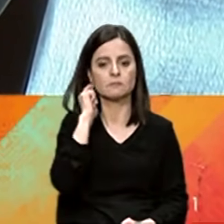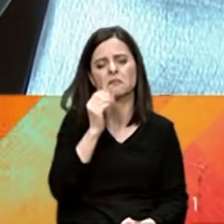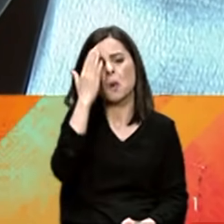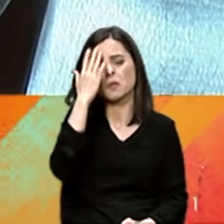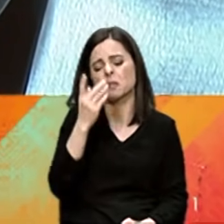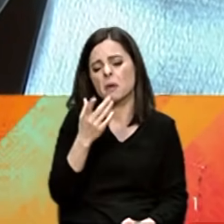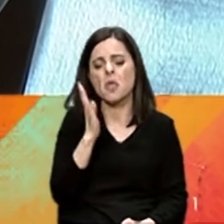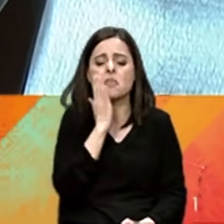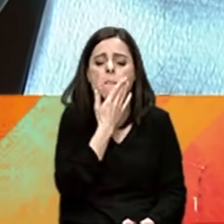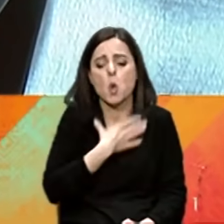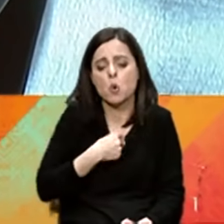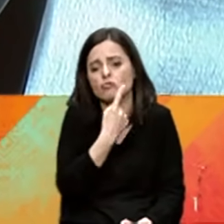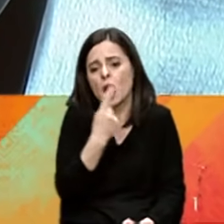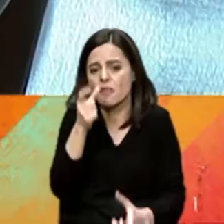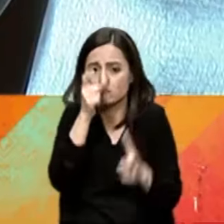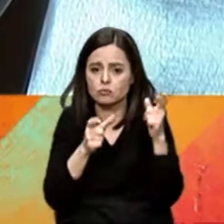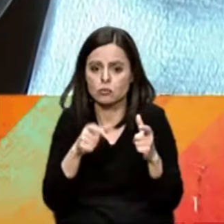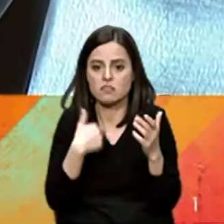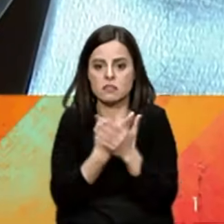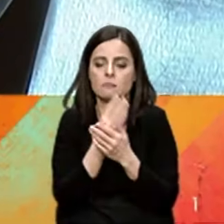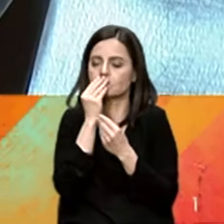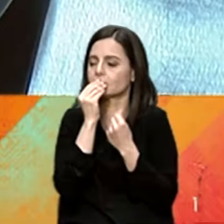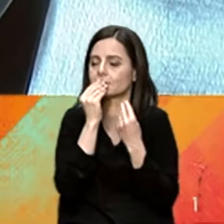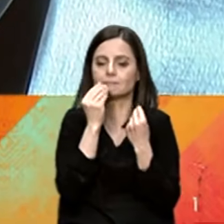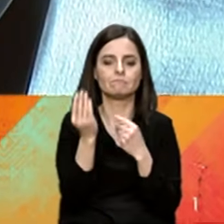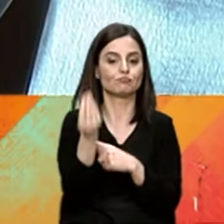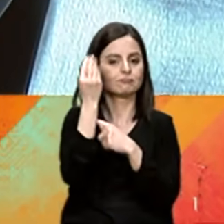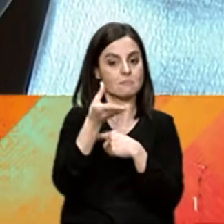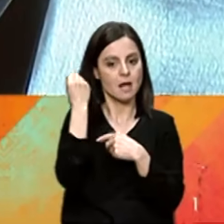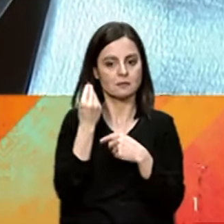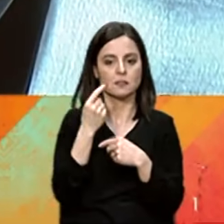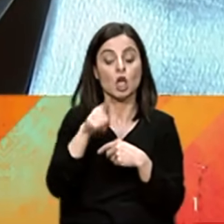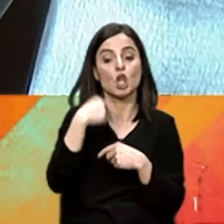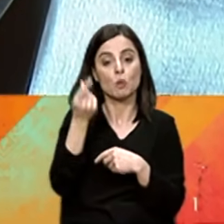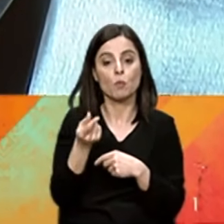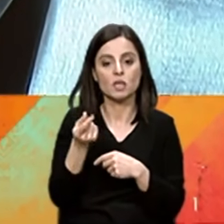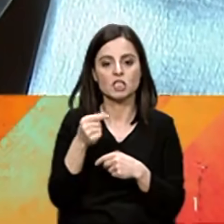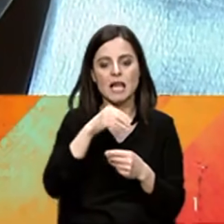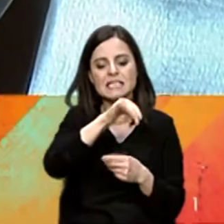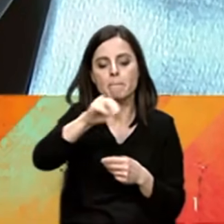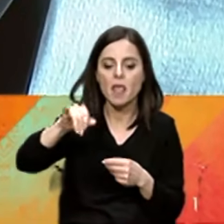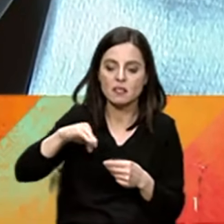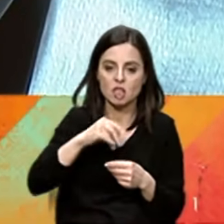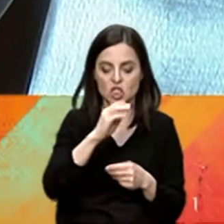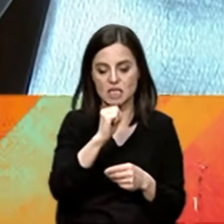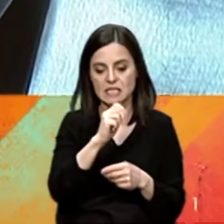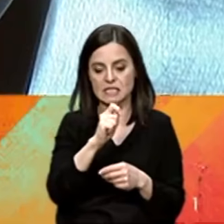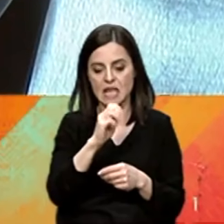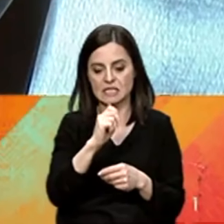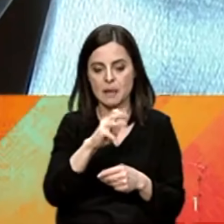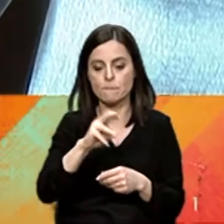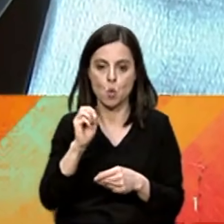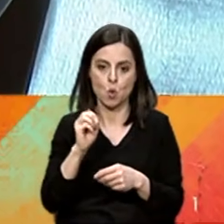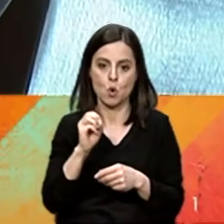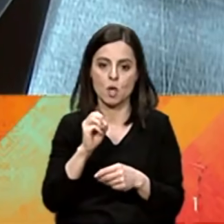bocadinho a gosto. Vai tornar a receita mais exótica, isso. Ainda mais, não é? Porque depois ainda vou pôr aqui umas sementinhas de... Sésamo. Sésamo e uns coentros picados. Olha, afinal